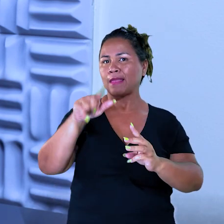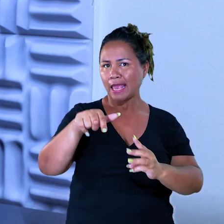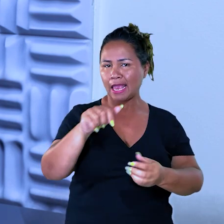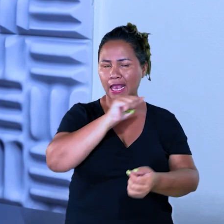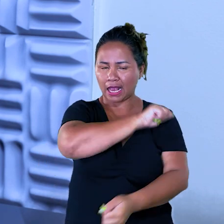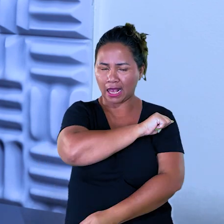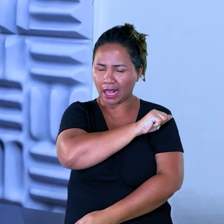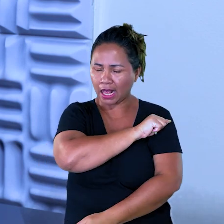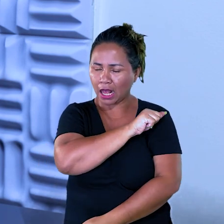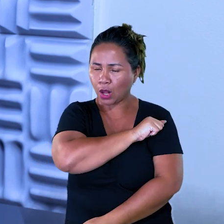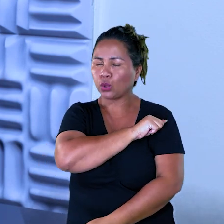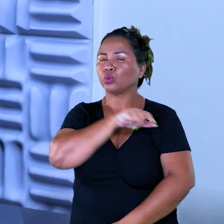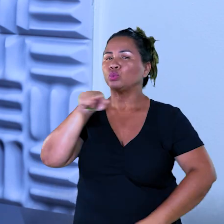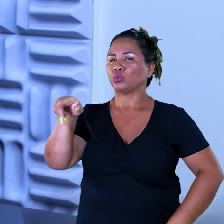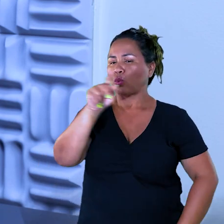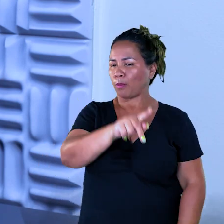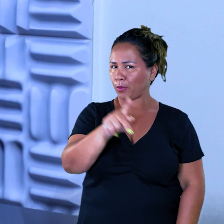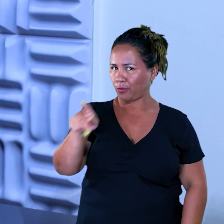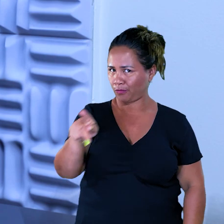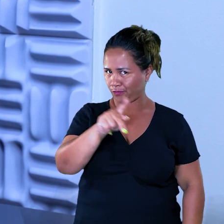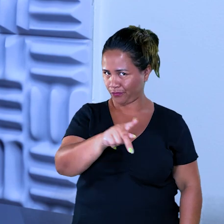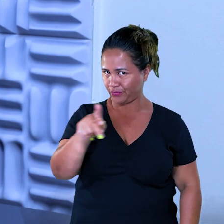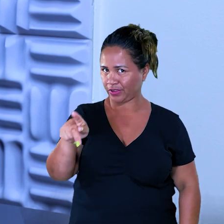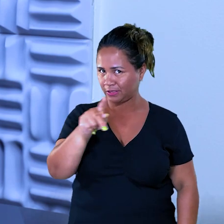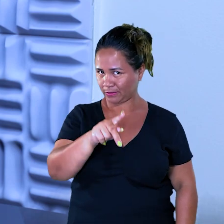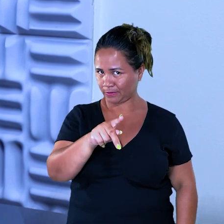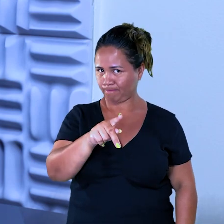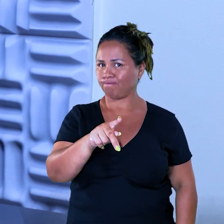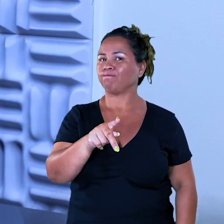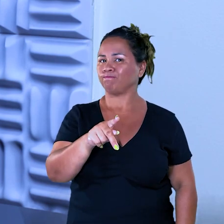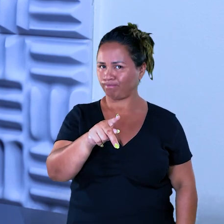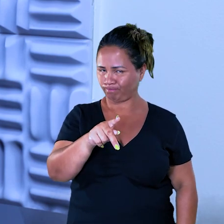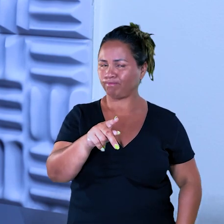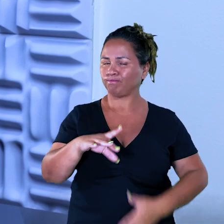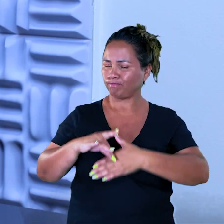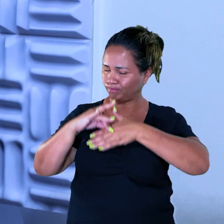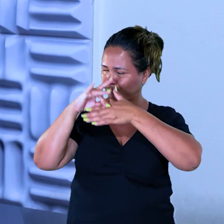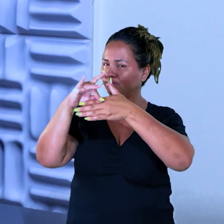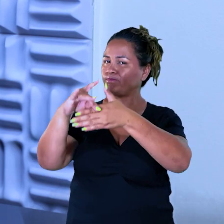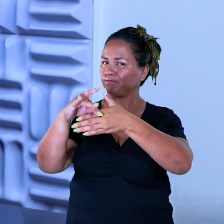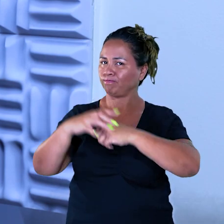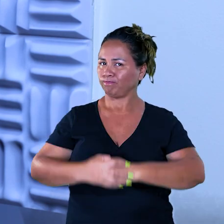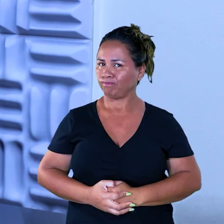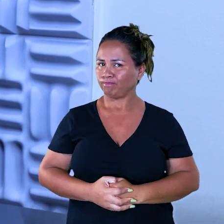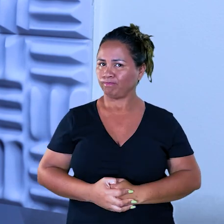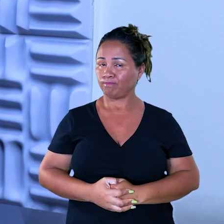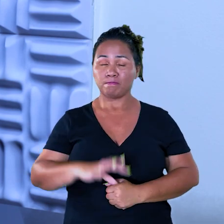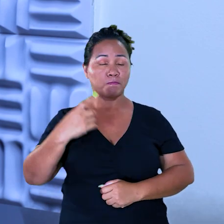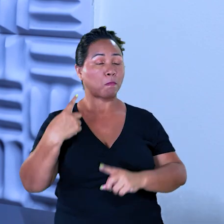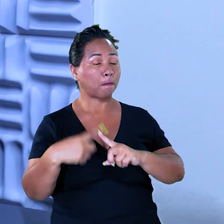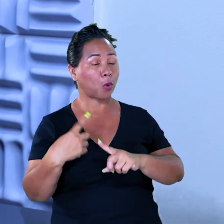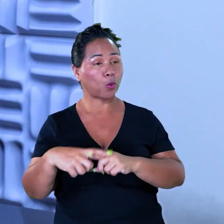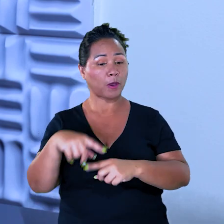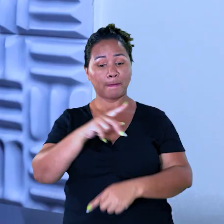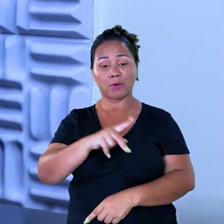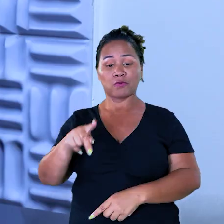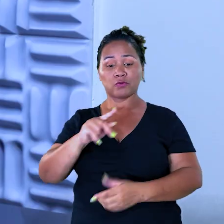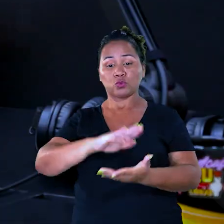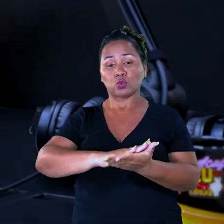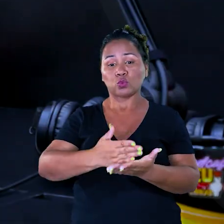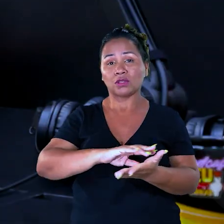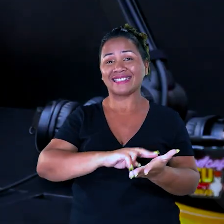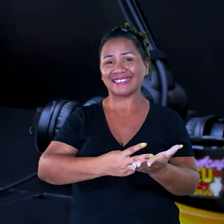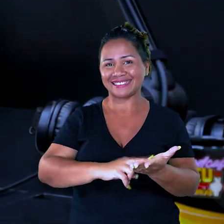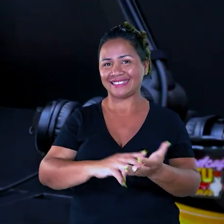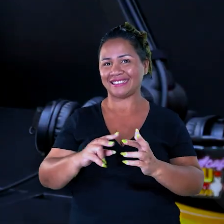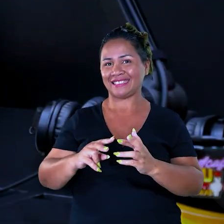meus alunos. Vamos deixar muito claro. E aí muito se vê, nós vemos muito e ouvimos isso. A gente está nisso, eu